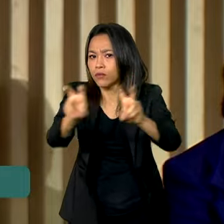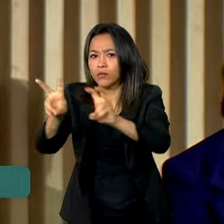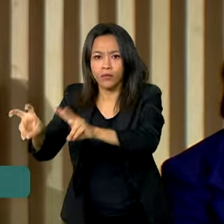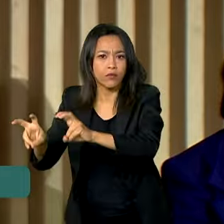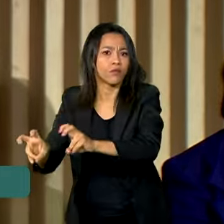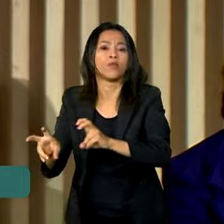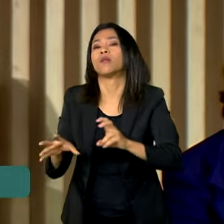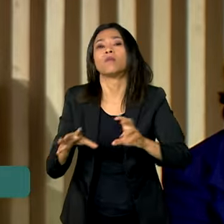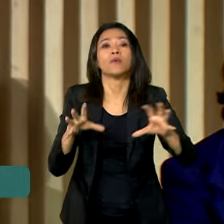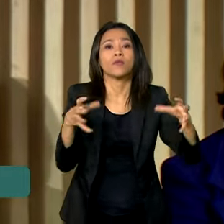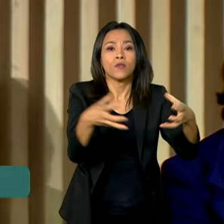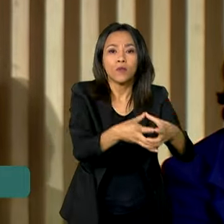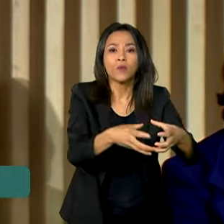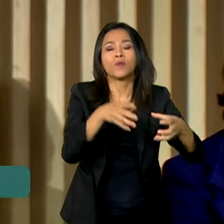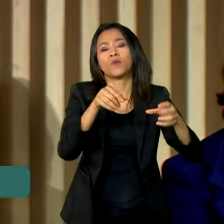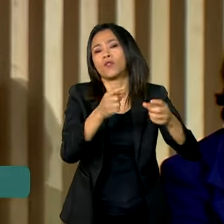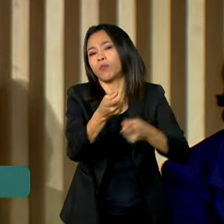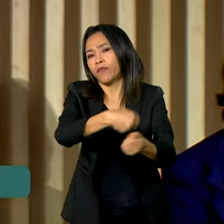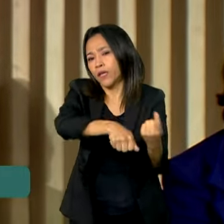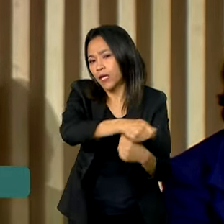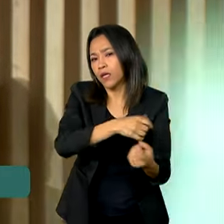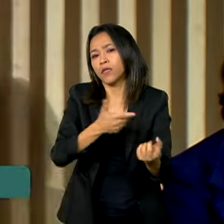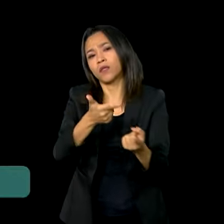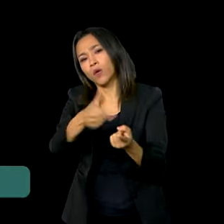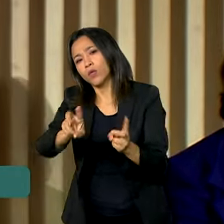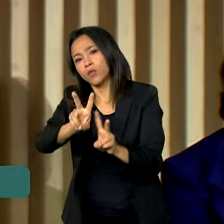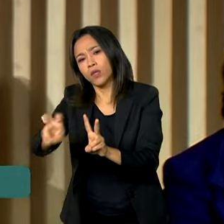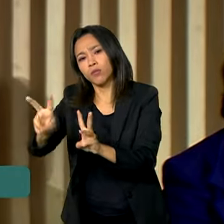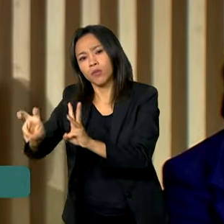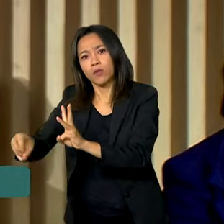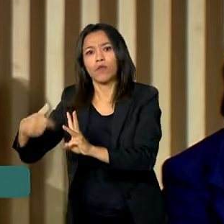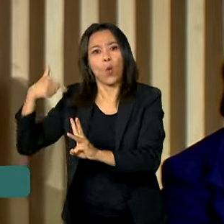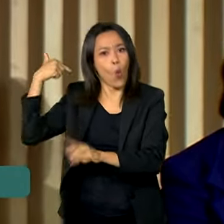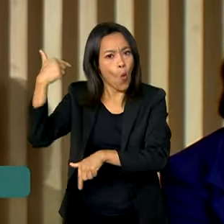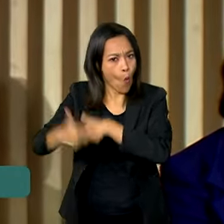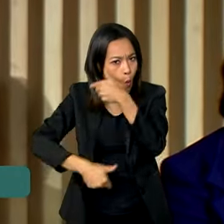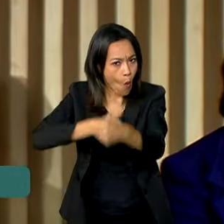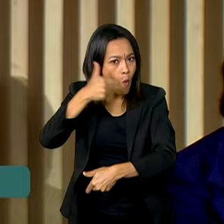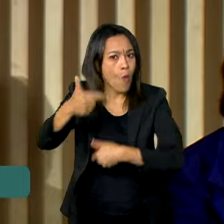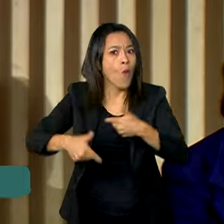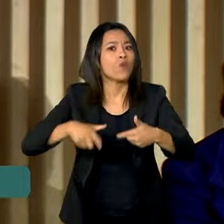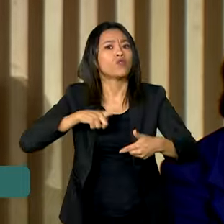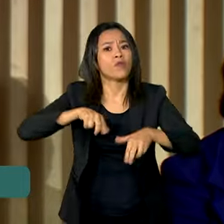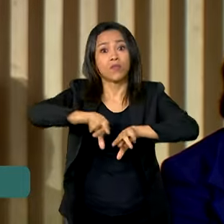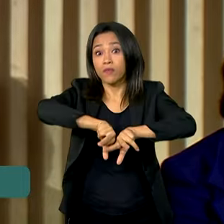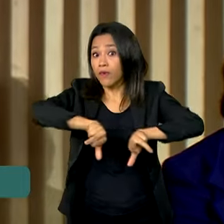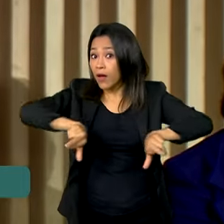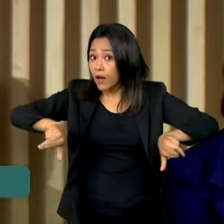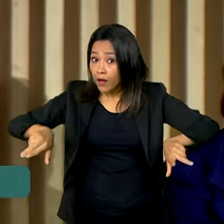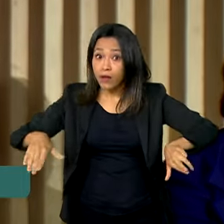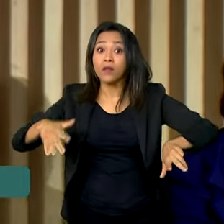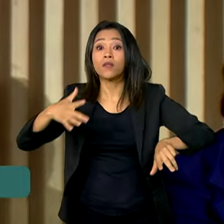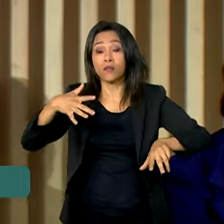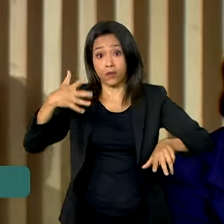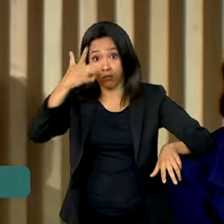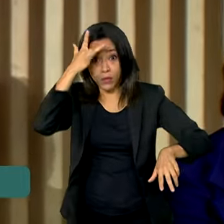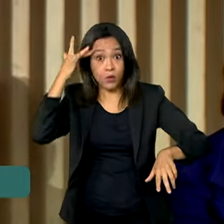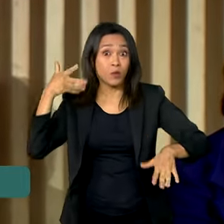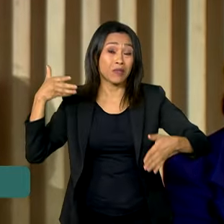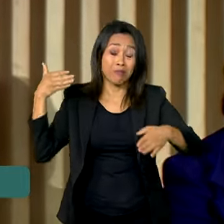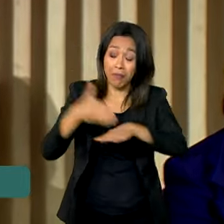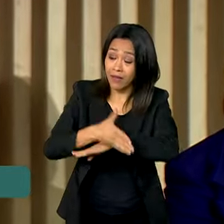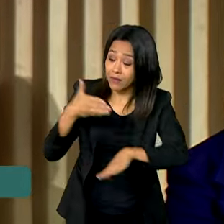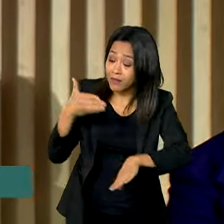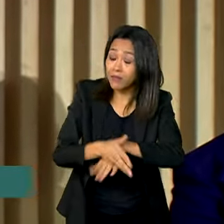Global, da trilha de finanças, enfim. A gente teve milhares de pessoas envolvidas, milhares de